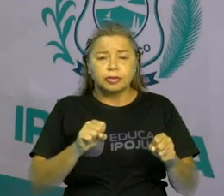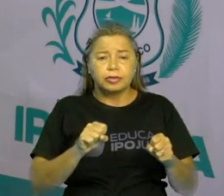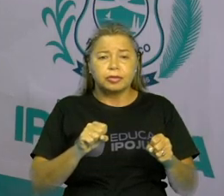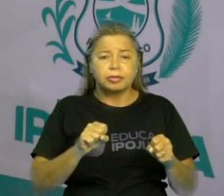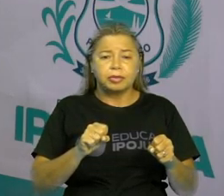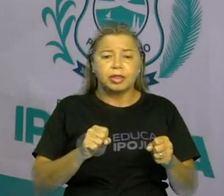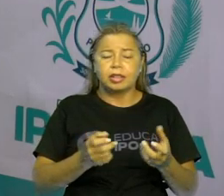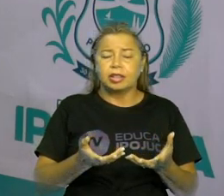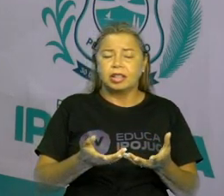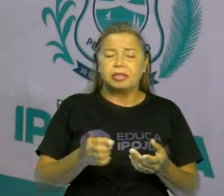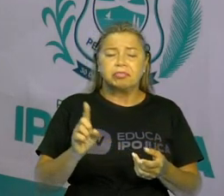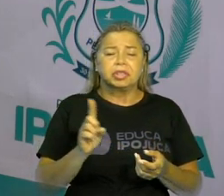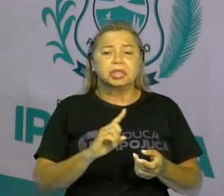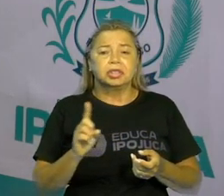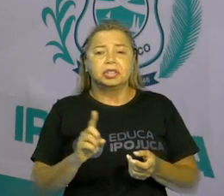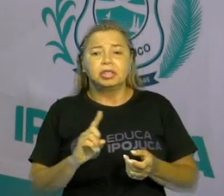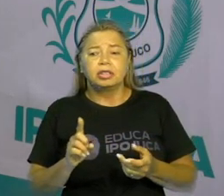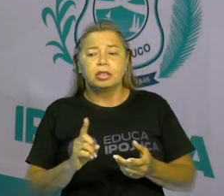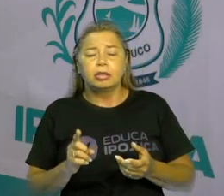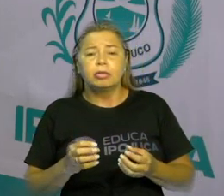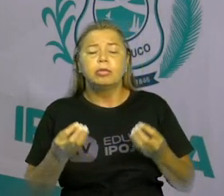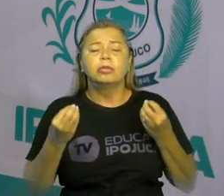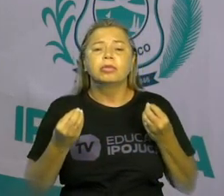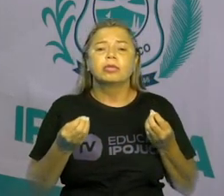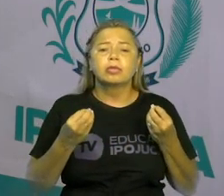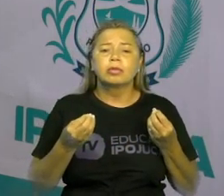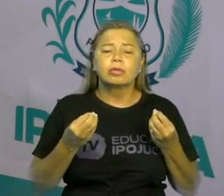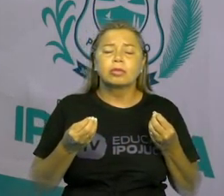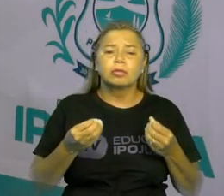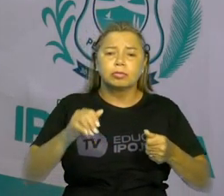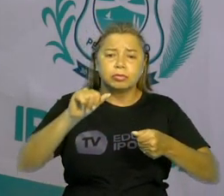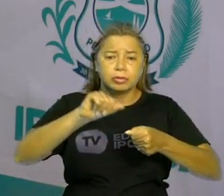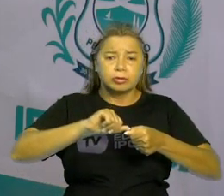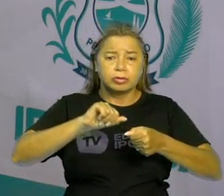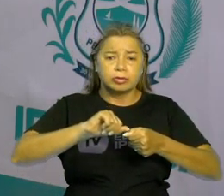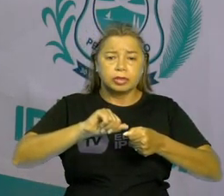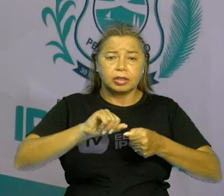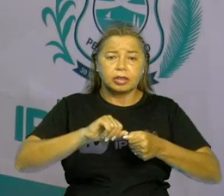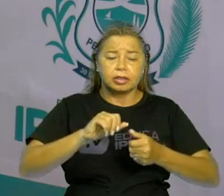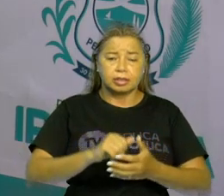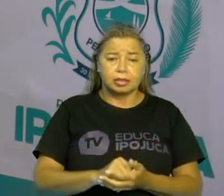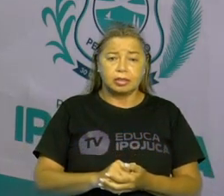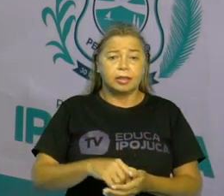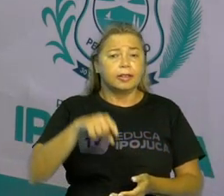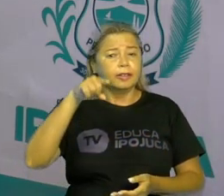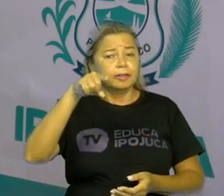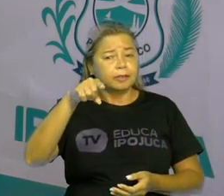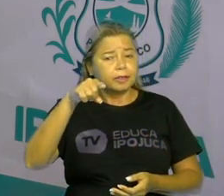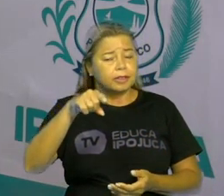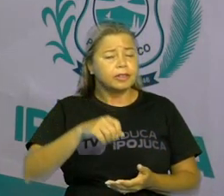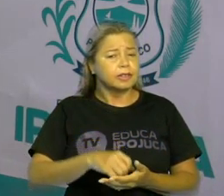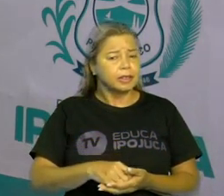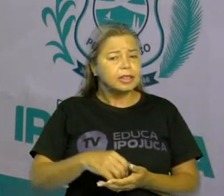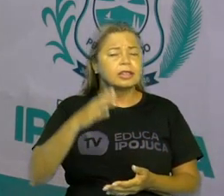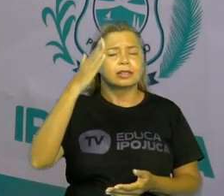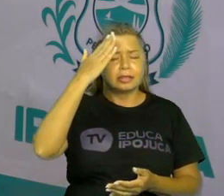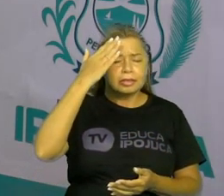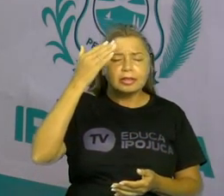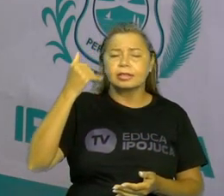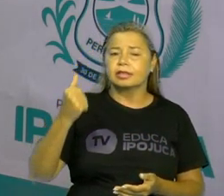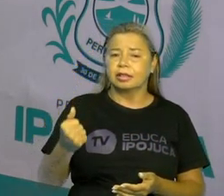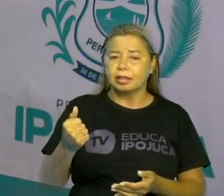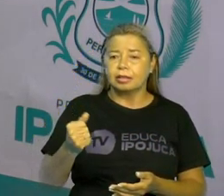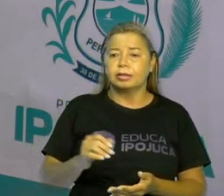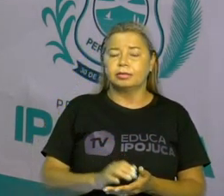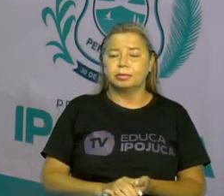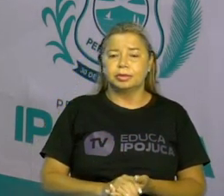a mesma estrutura do verbo to be, que vocês já estão aí mais carecas do que eu de ver na sala de aula,